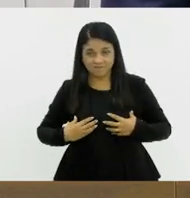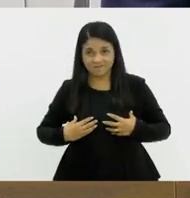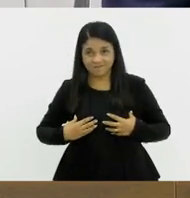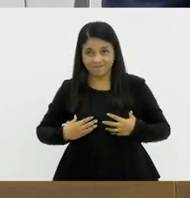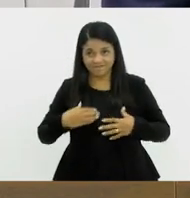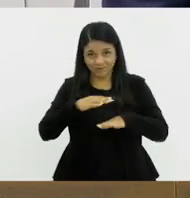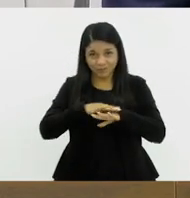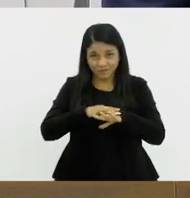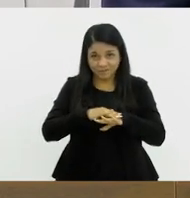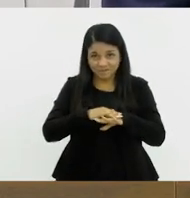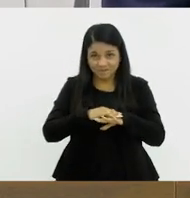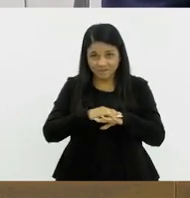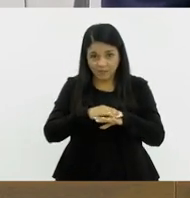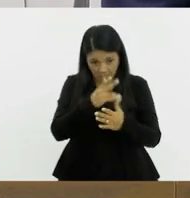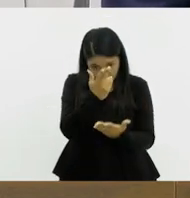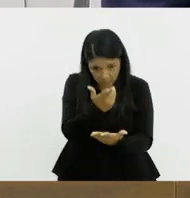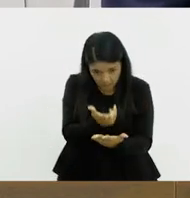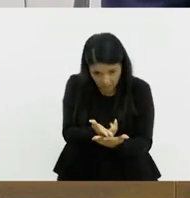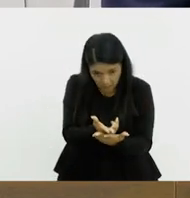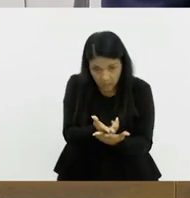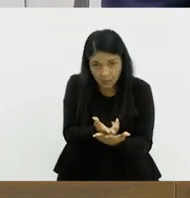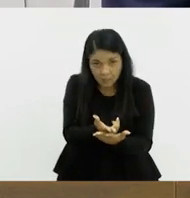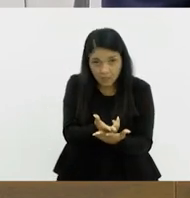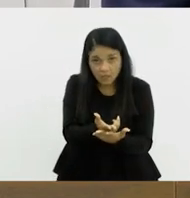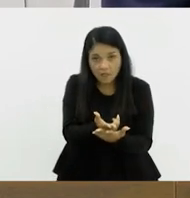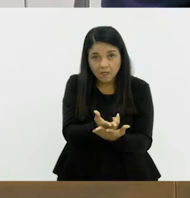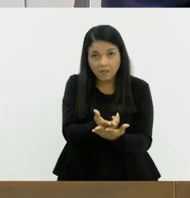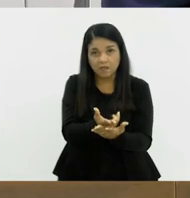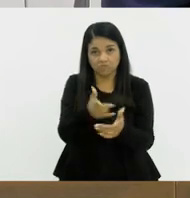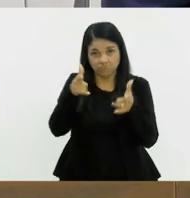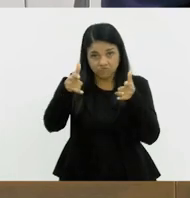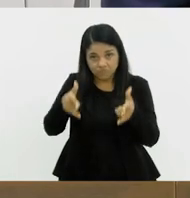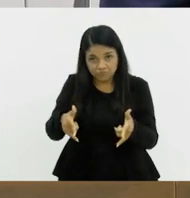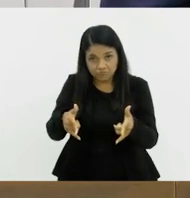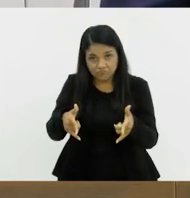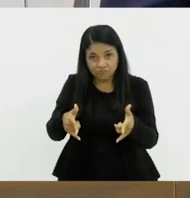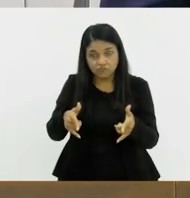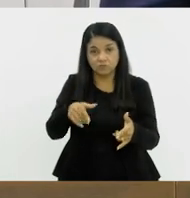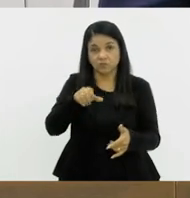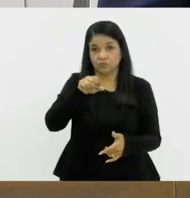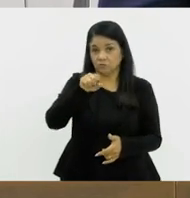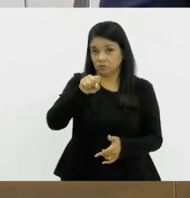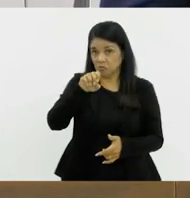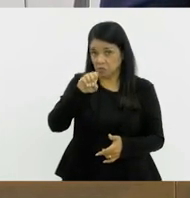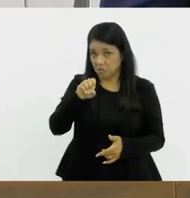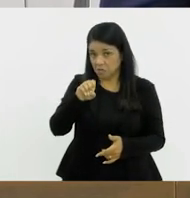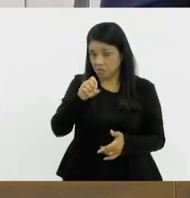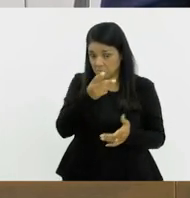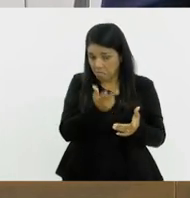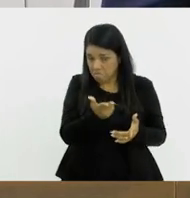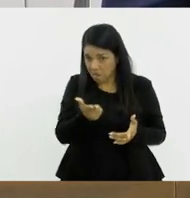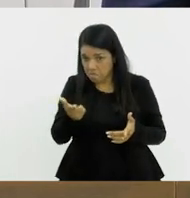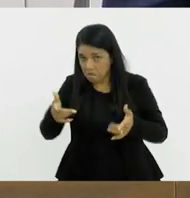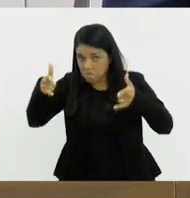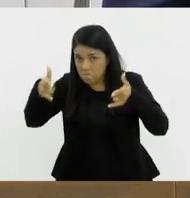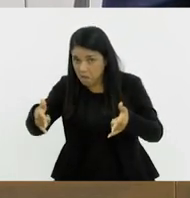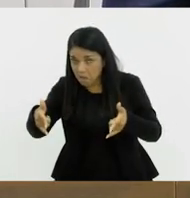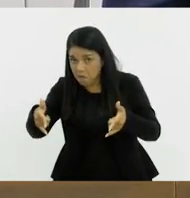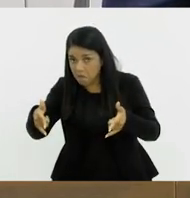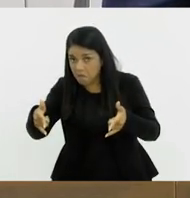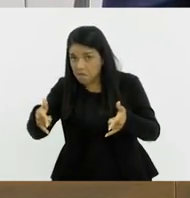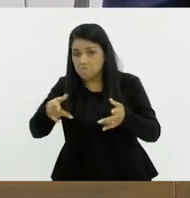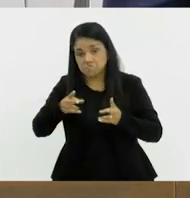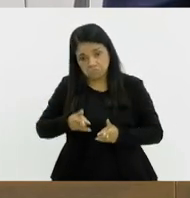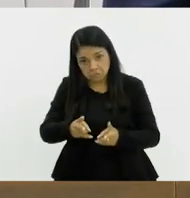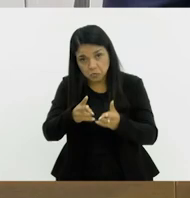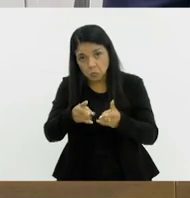Permanecer, ele é internado no sanatório penal? Ele está sendo internado num desses 80 leitos? Acho que é. Não, pode dizer, permanece